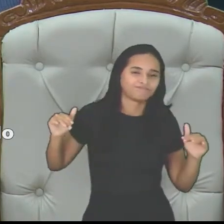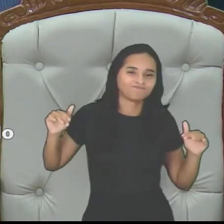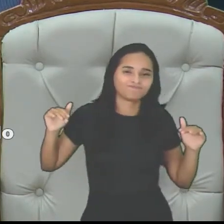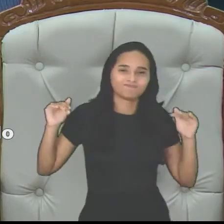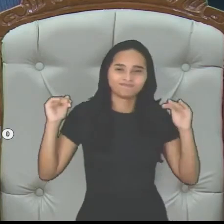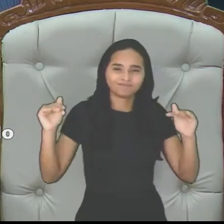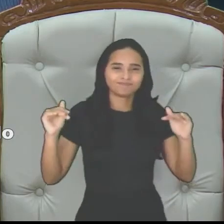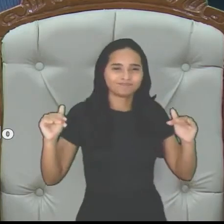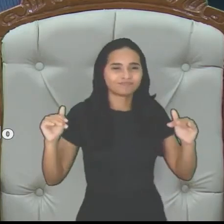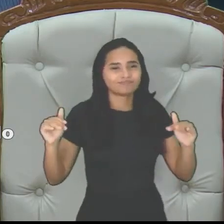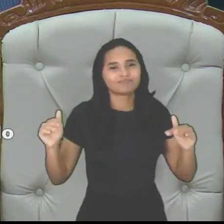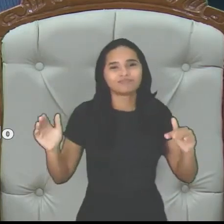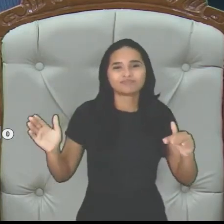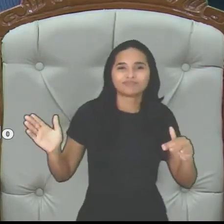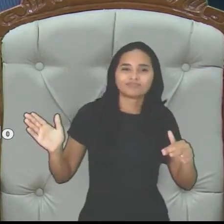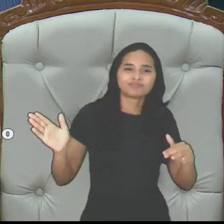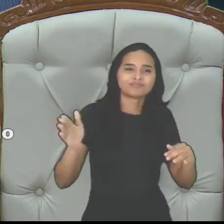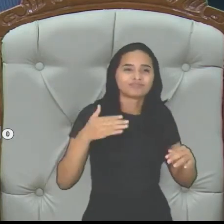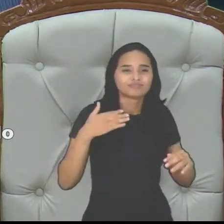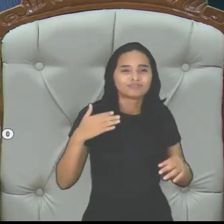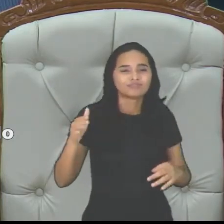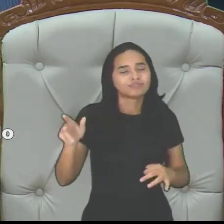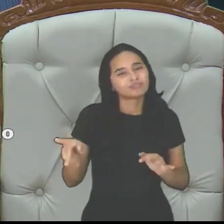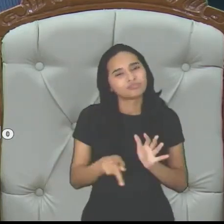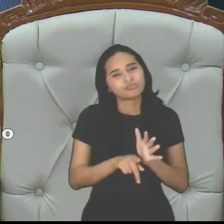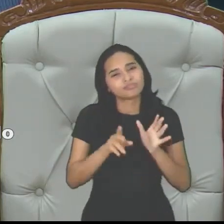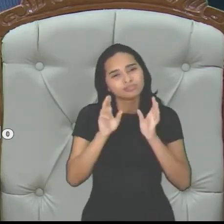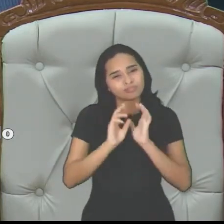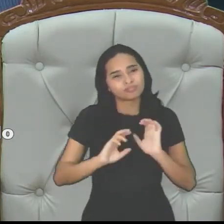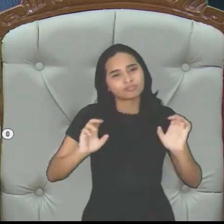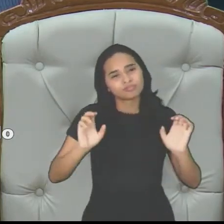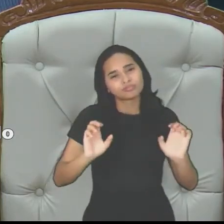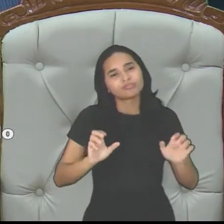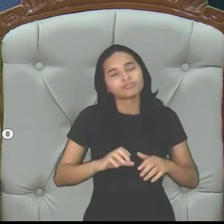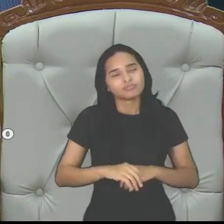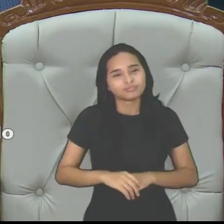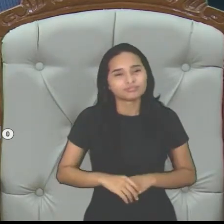grande bandeirantes do Evangelho.